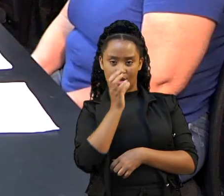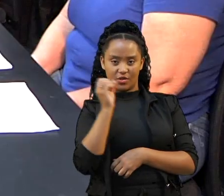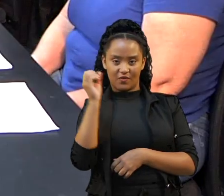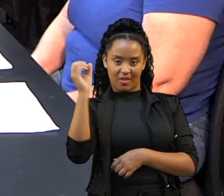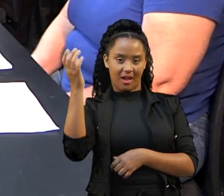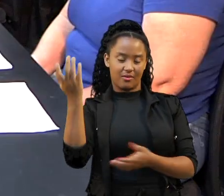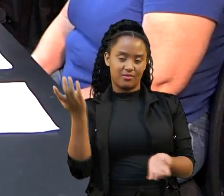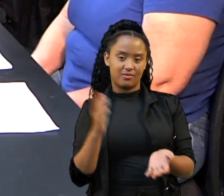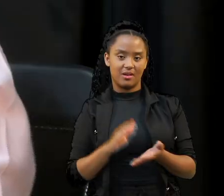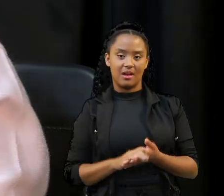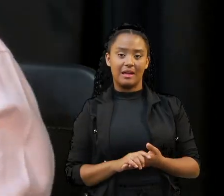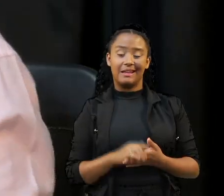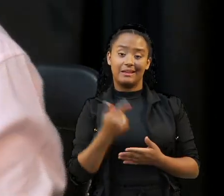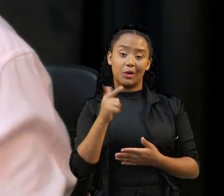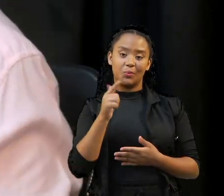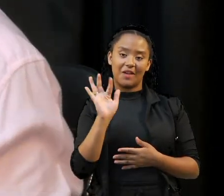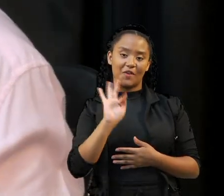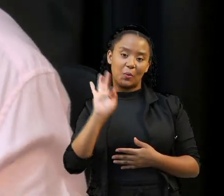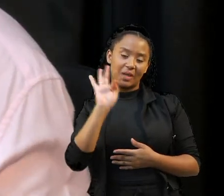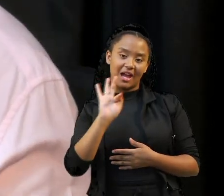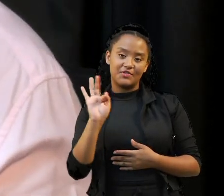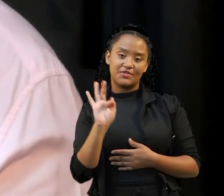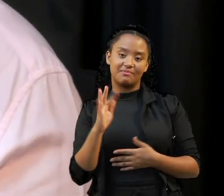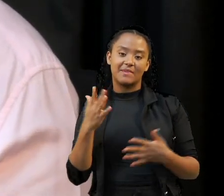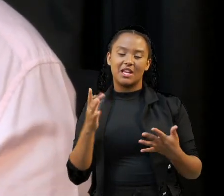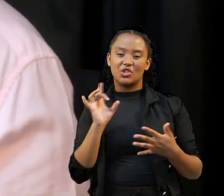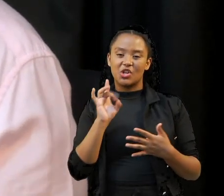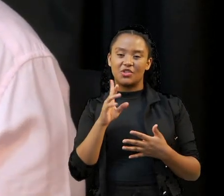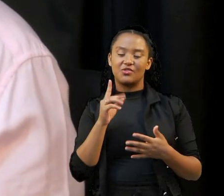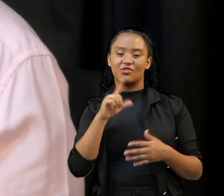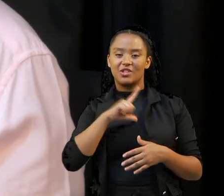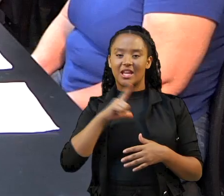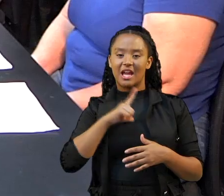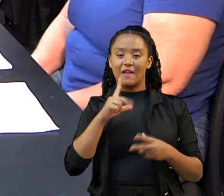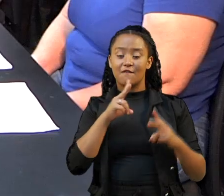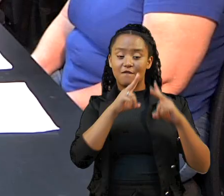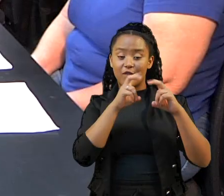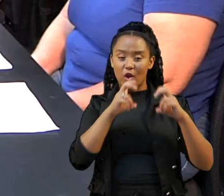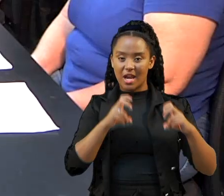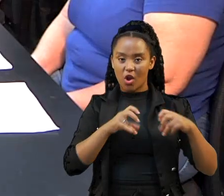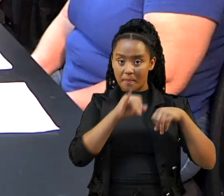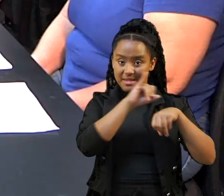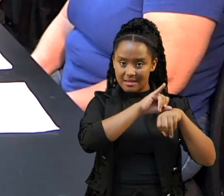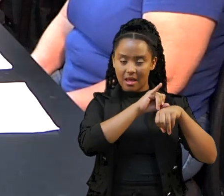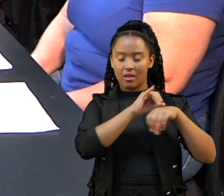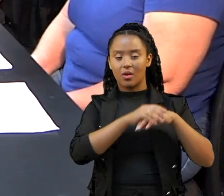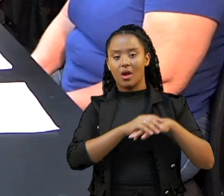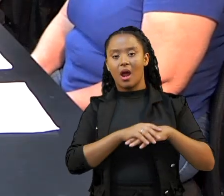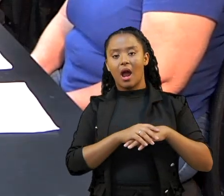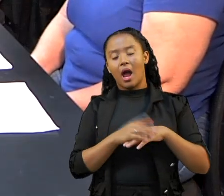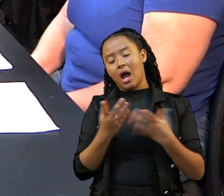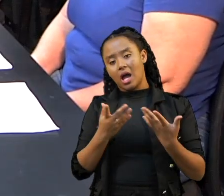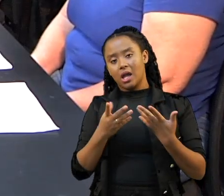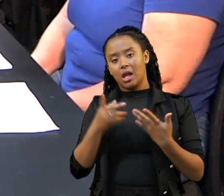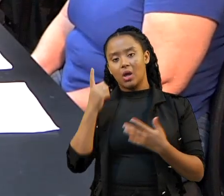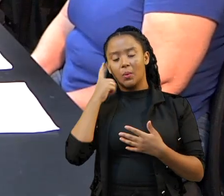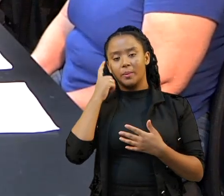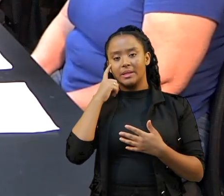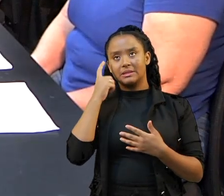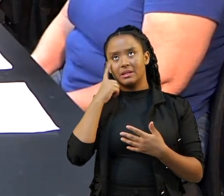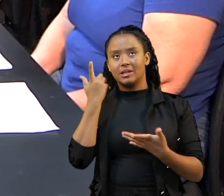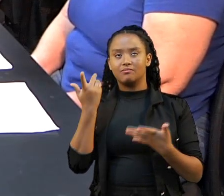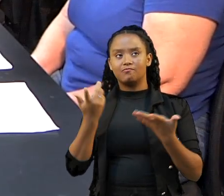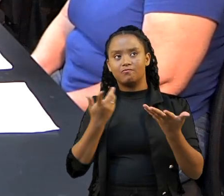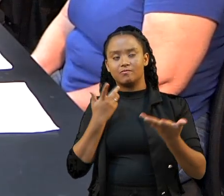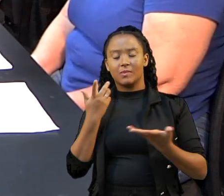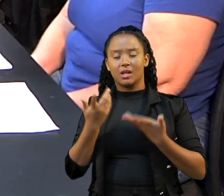tem realmente faculdade. Não. Aí aqui seria mais próximo. Eu fui vendo essas possibilidades.